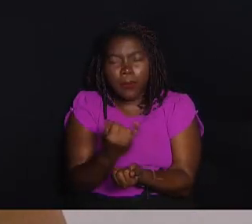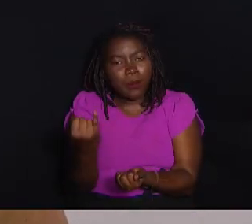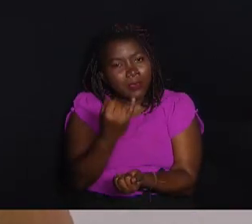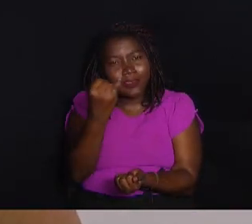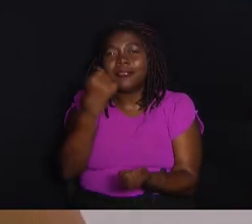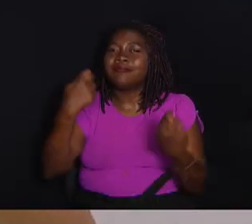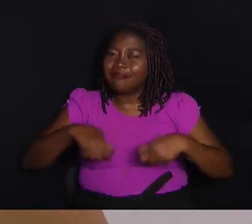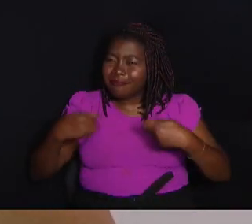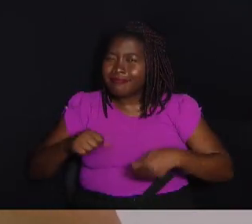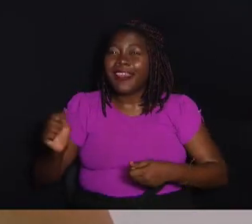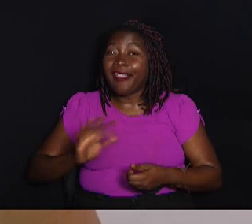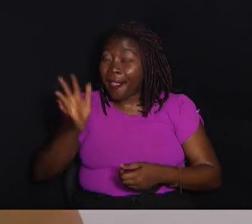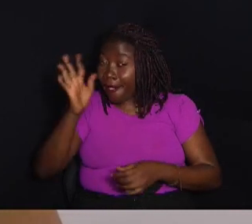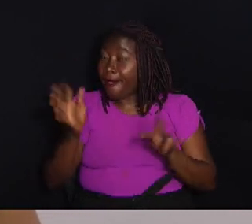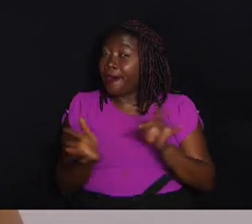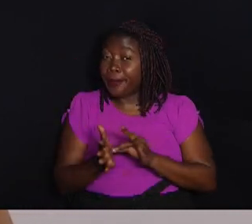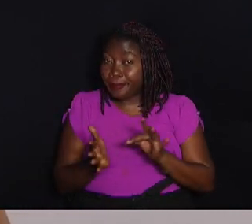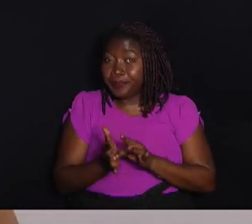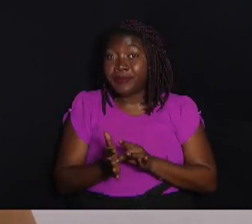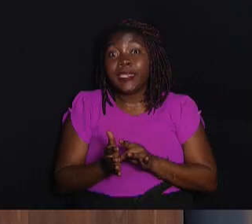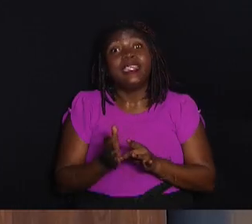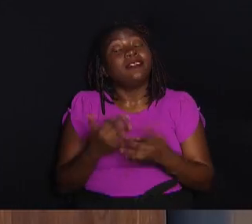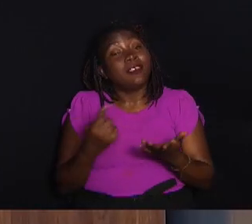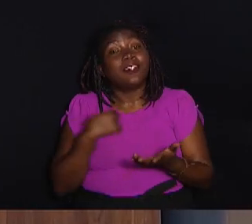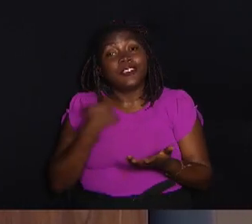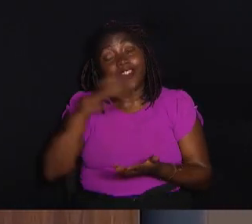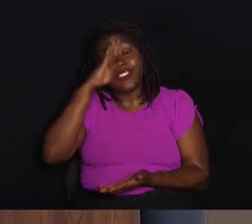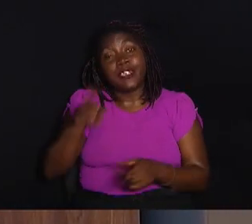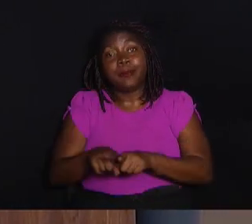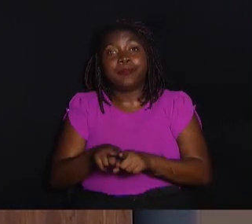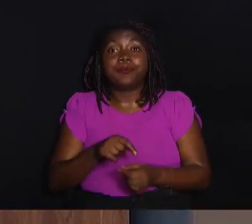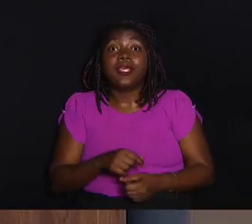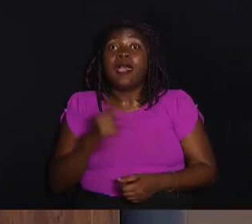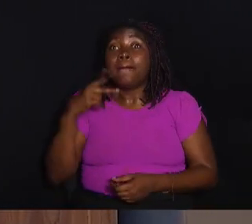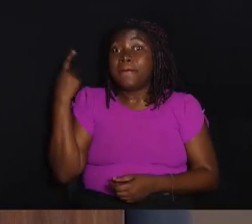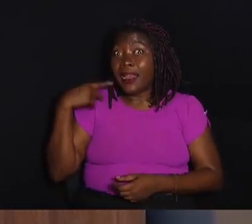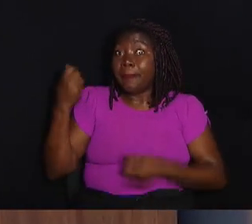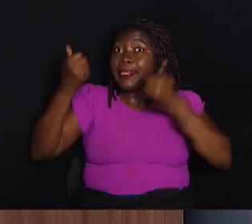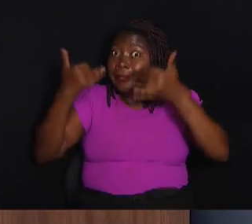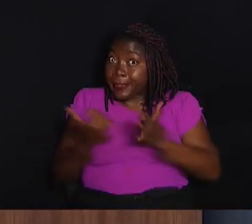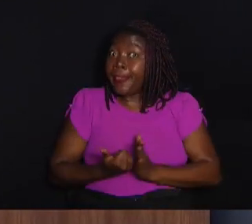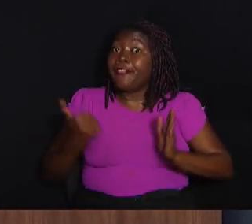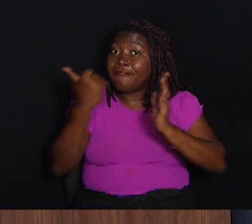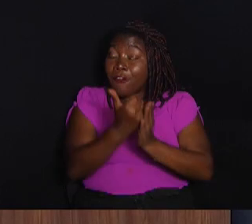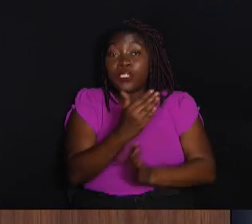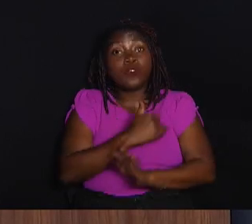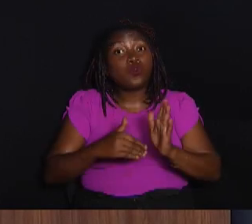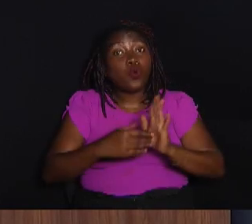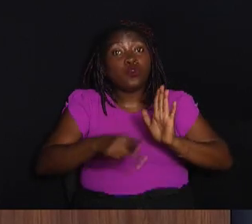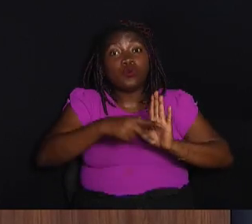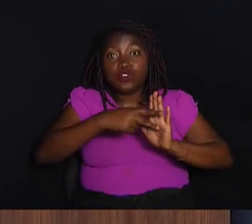né caro inclusive Então a gente vai destinar também a parlamentar reforça que todos os projetos